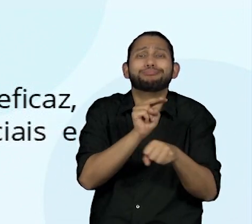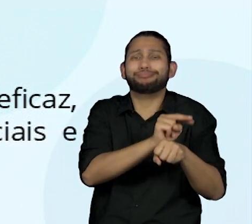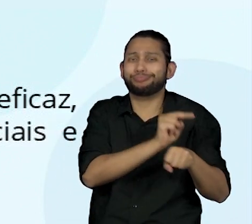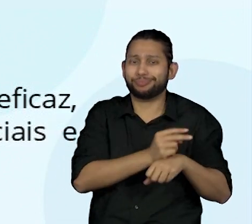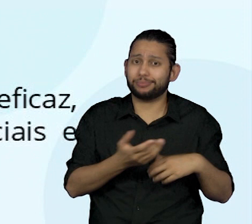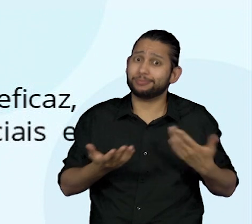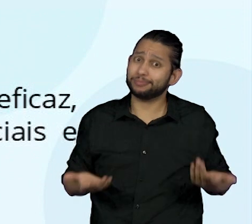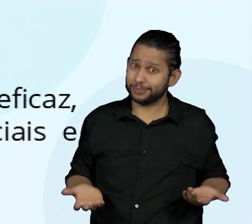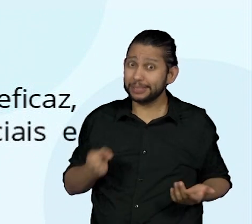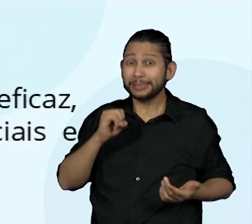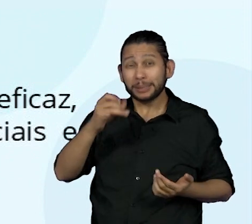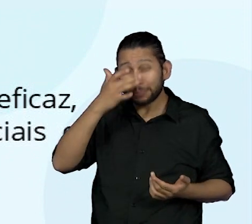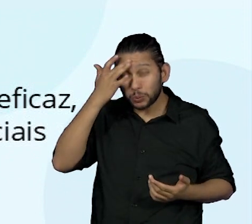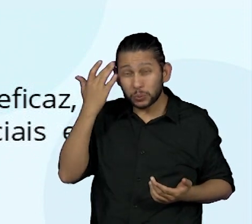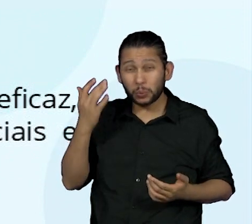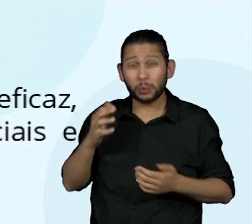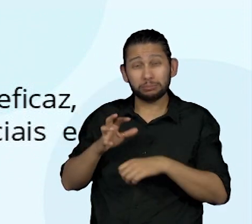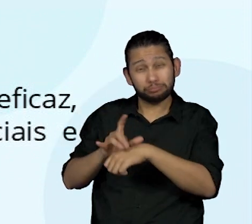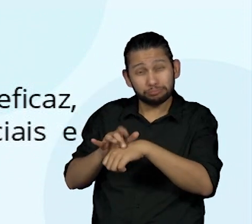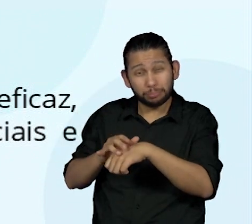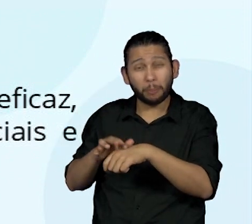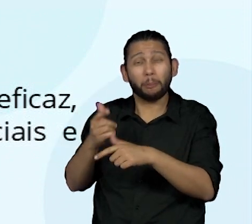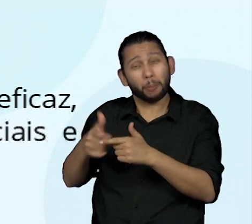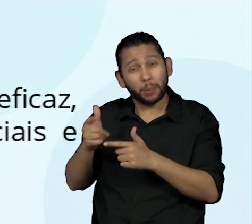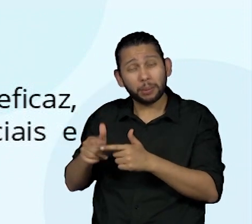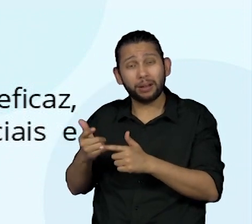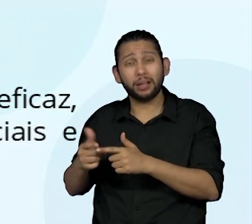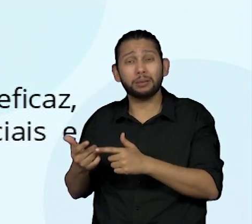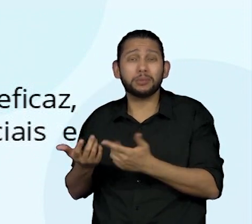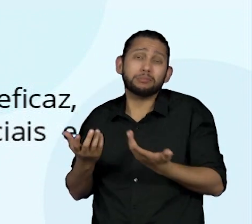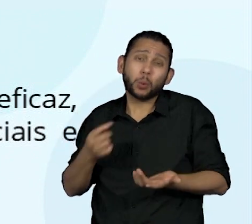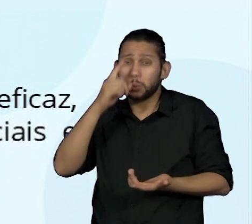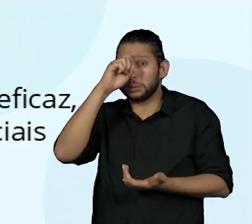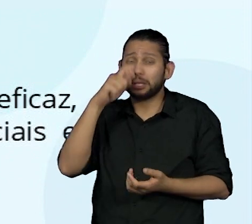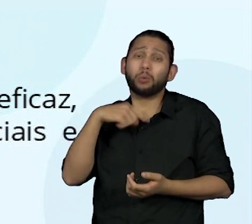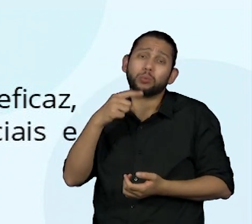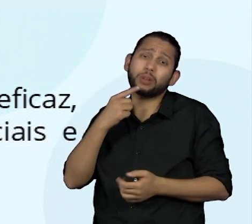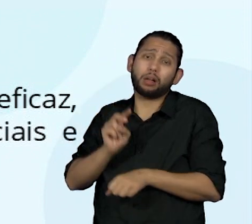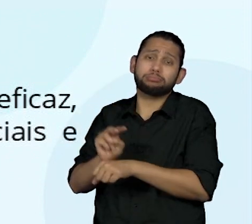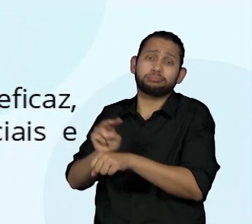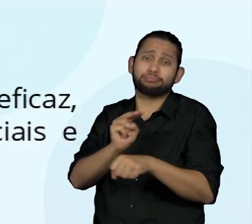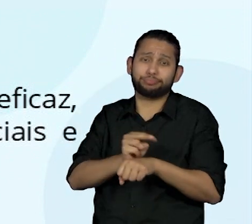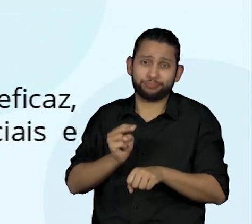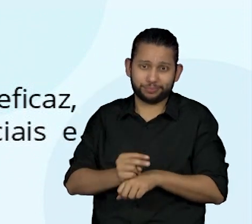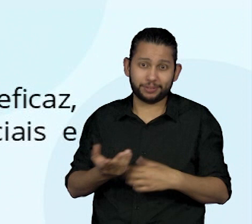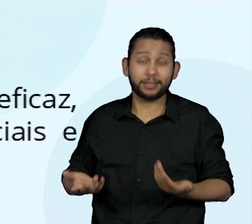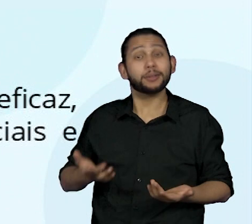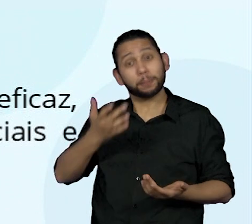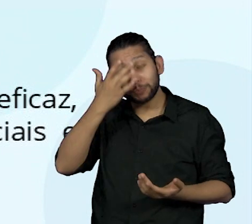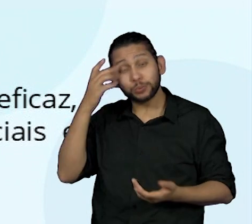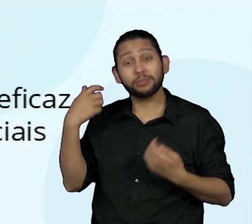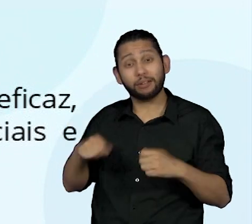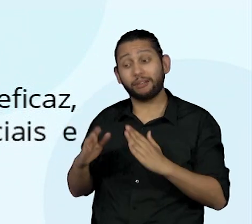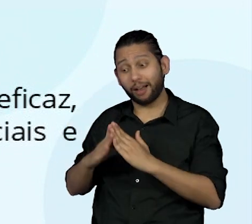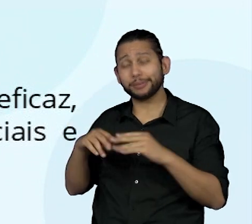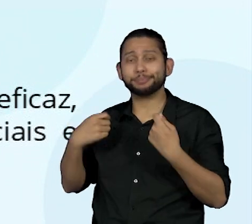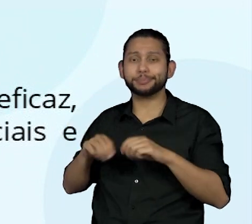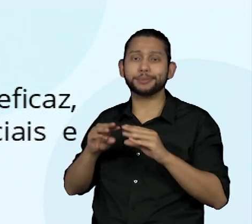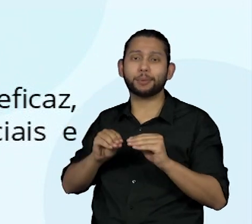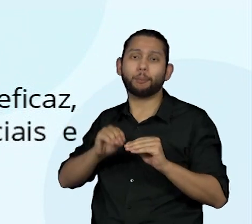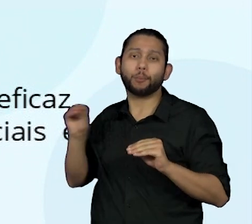correta, muitas pessoas vão ser prejudicadas. E tudo isso vai mudar o espaço geográfico do qual elas estão inseridas. Você vai